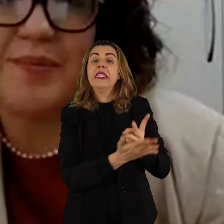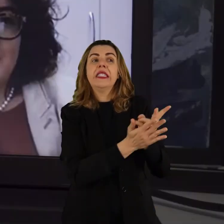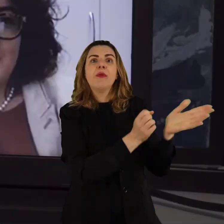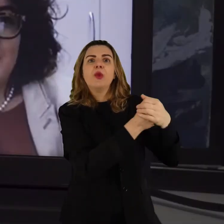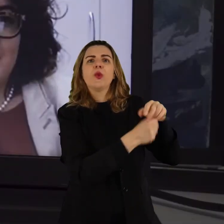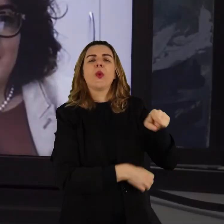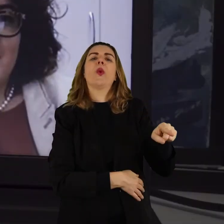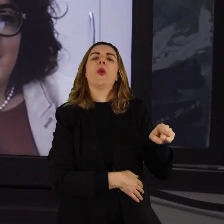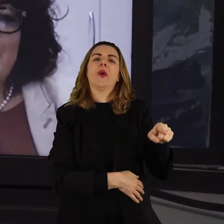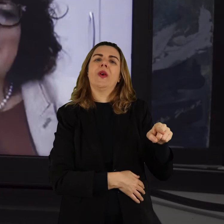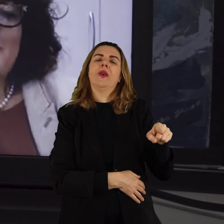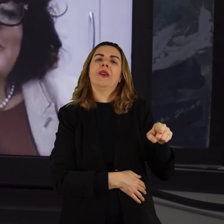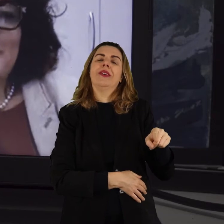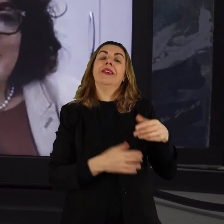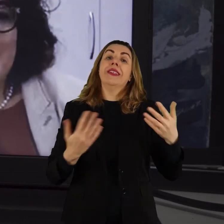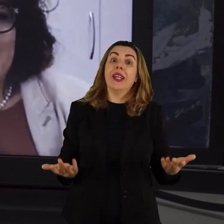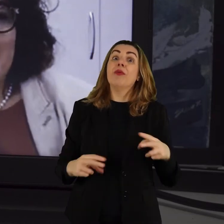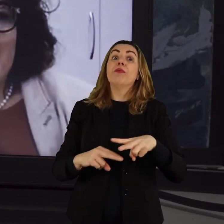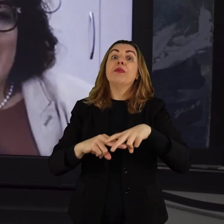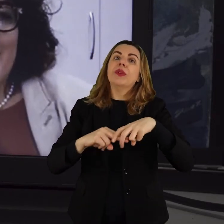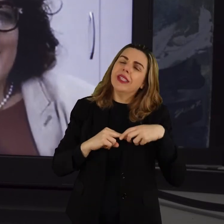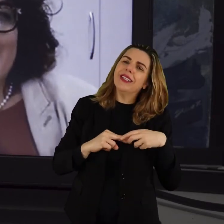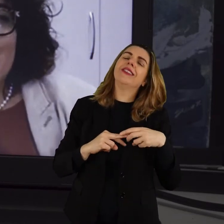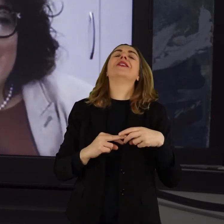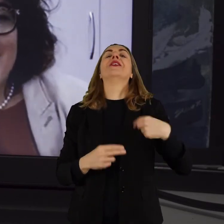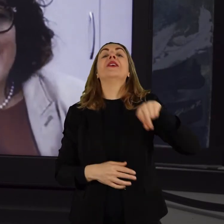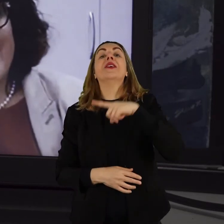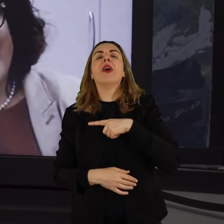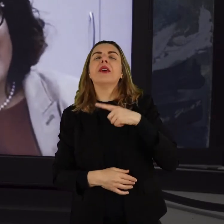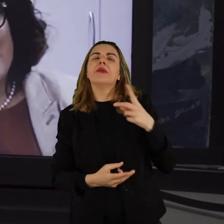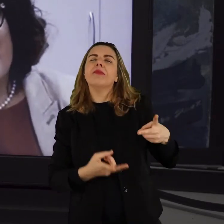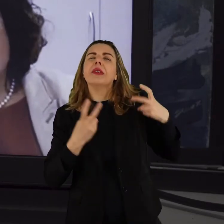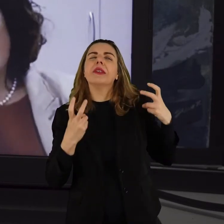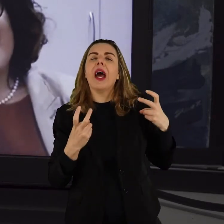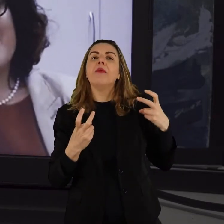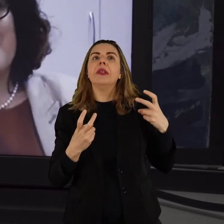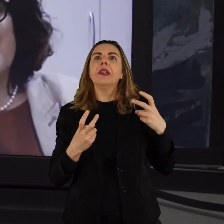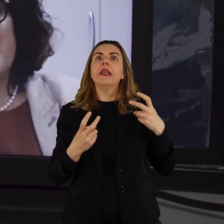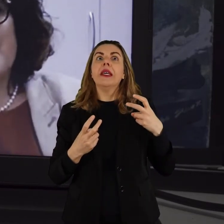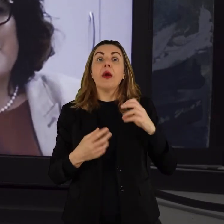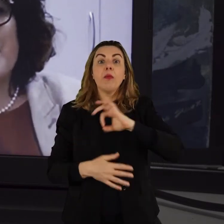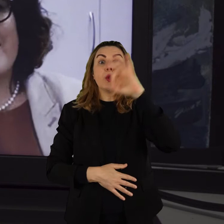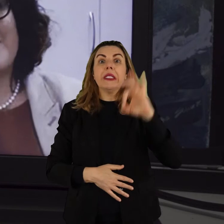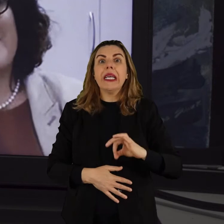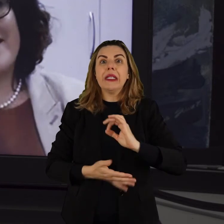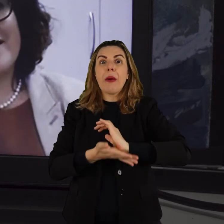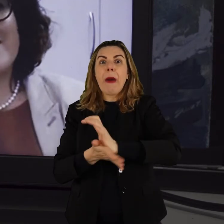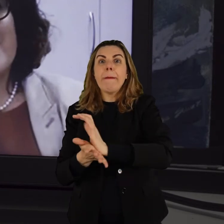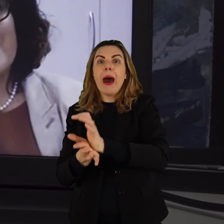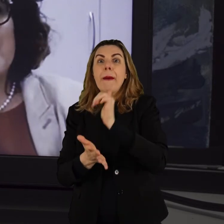invisibilizado. E justamente por isso, a gente observa que, enquanto o índice de feminicídio de